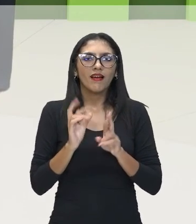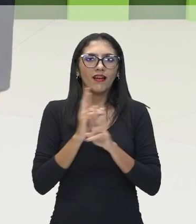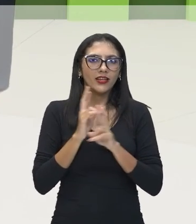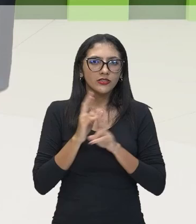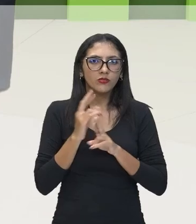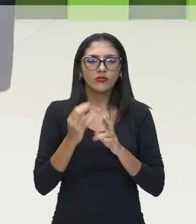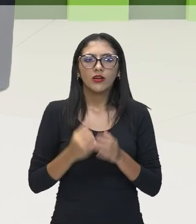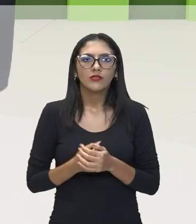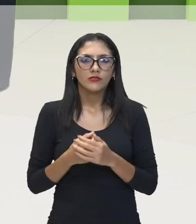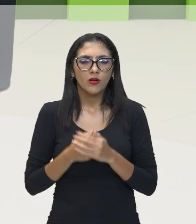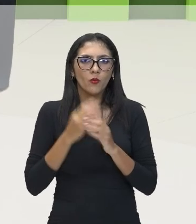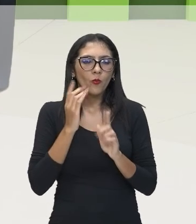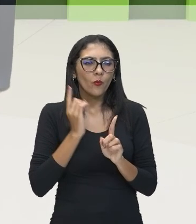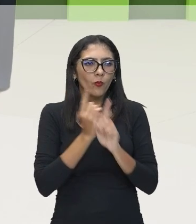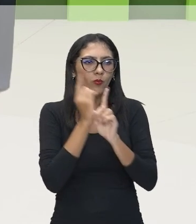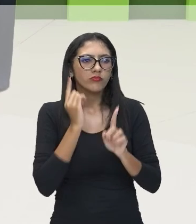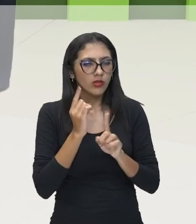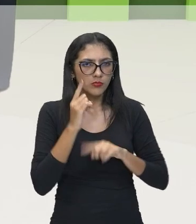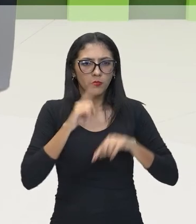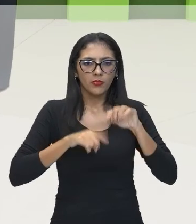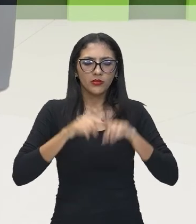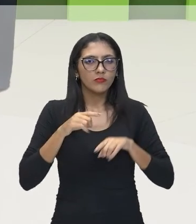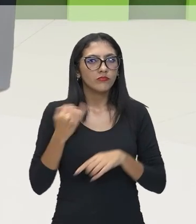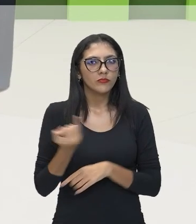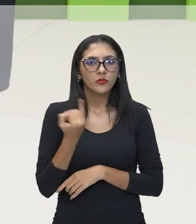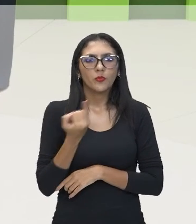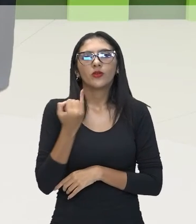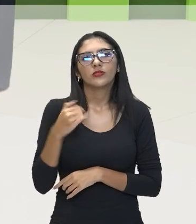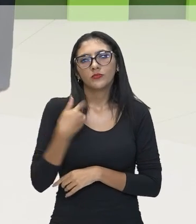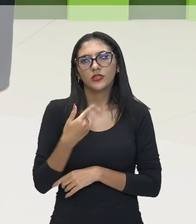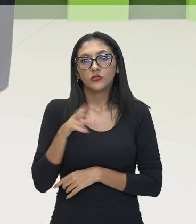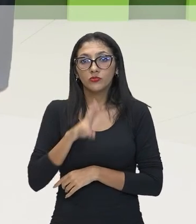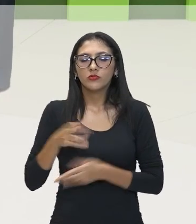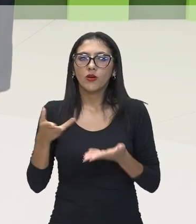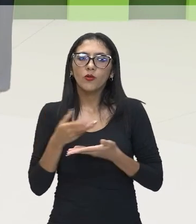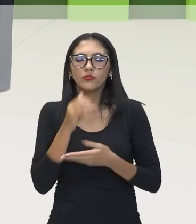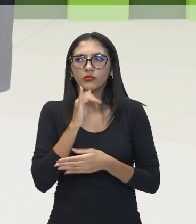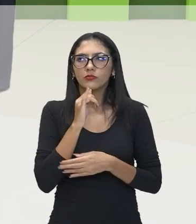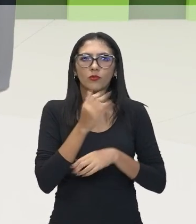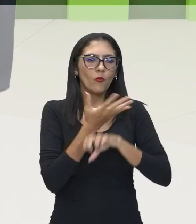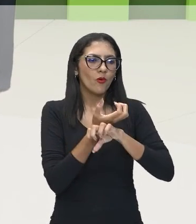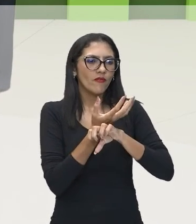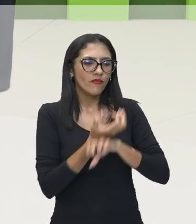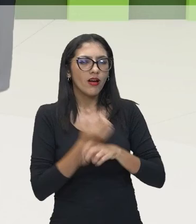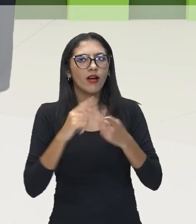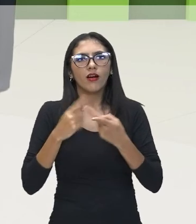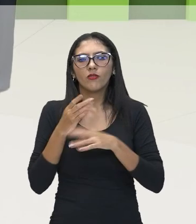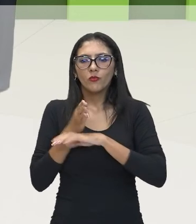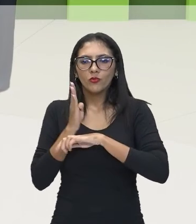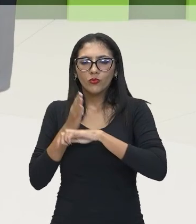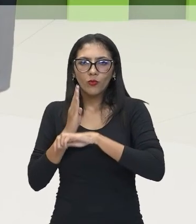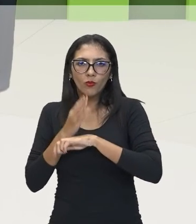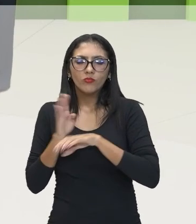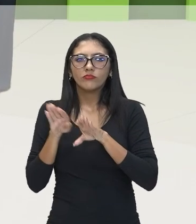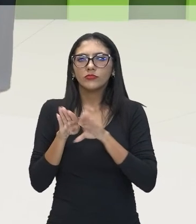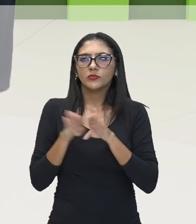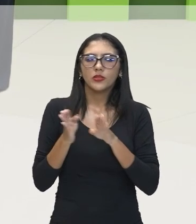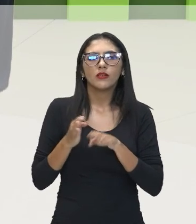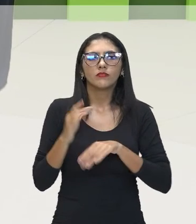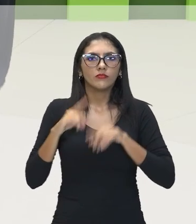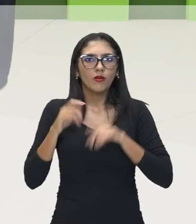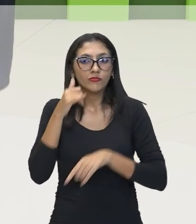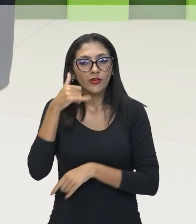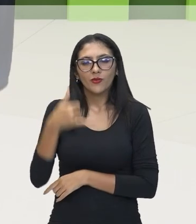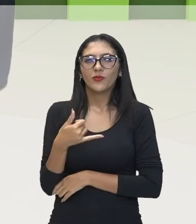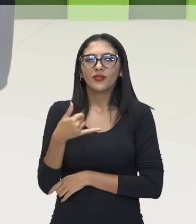desenvolvimento, pela descoberta de coisas tão importantes para o nosso dia de hoje, né, que é o Wi-Fi, que é o Bluetooth e até os aparelhos